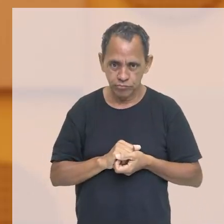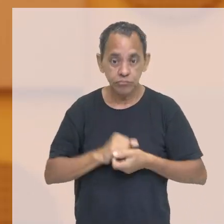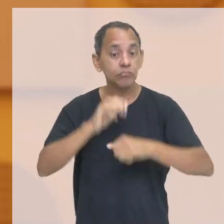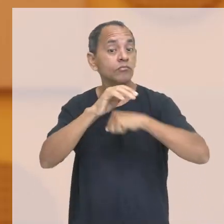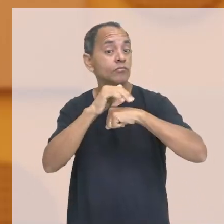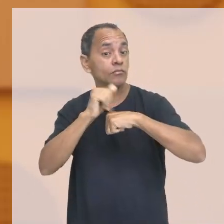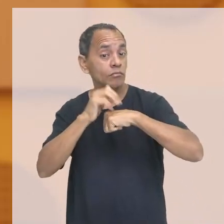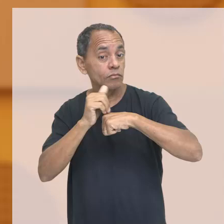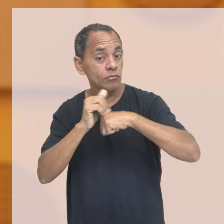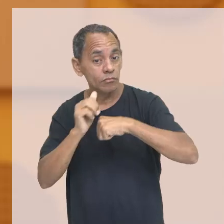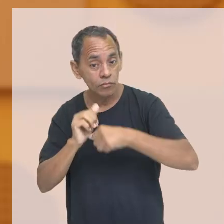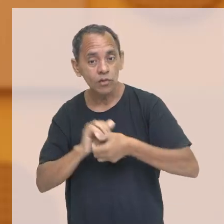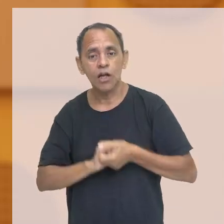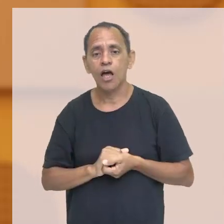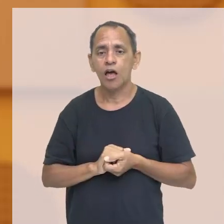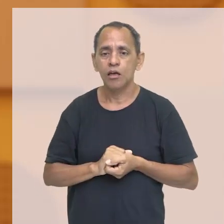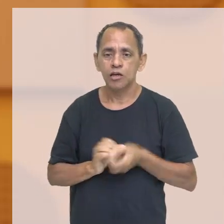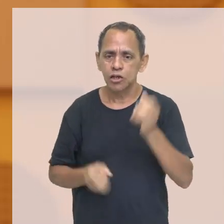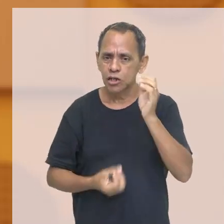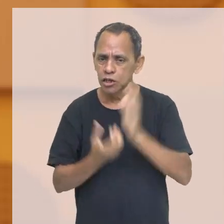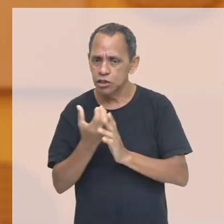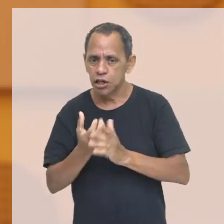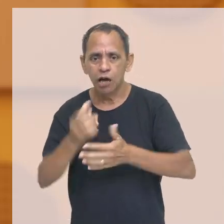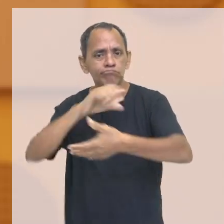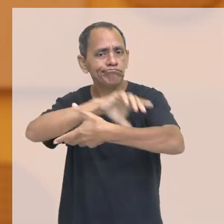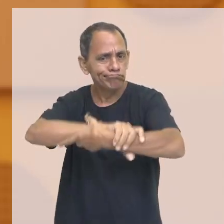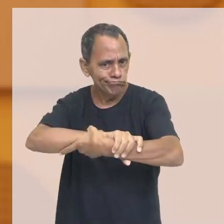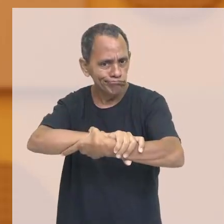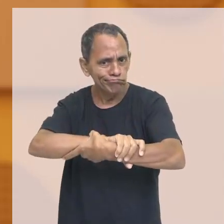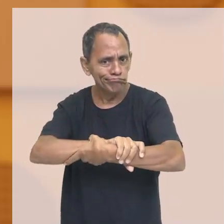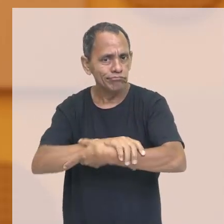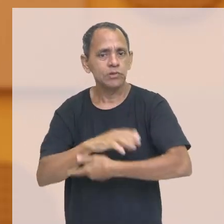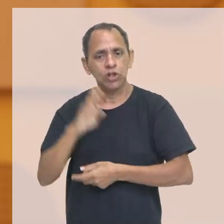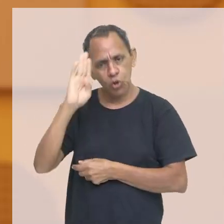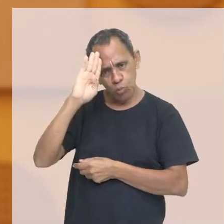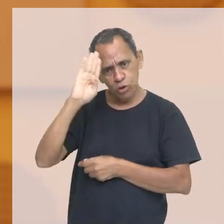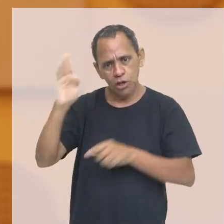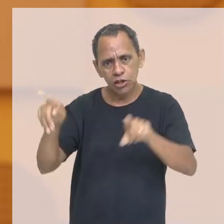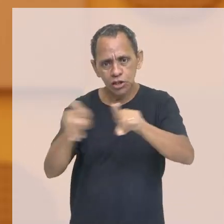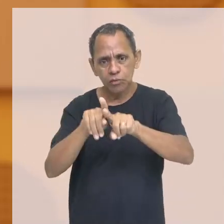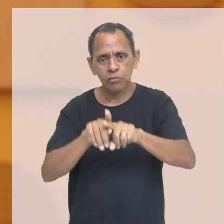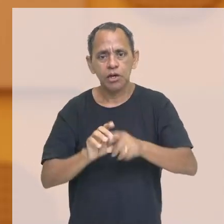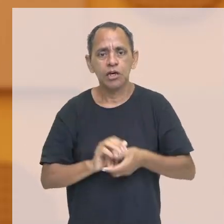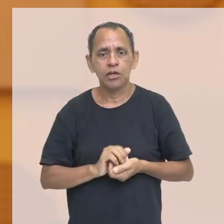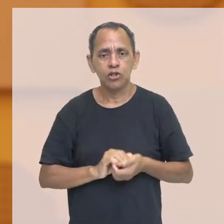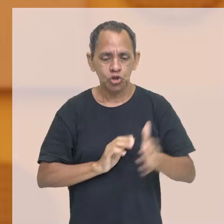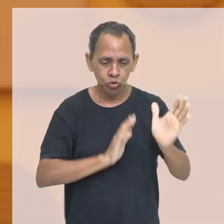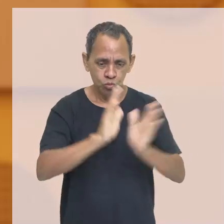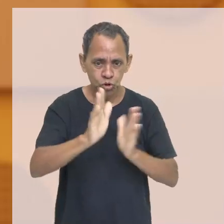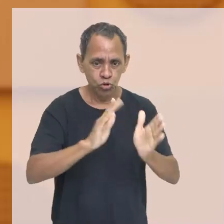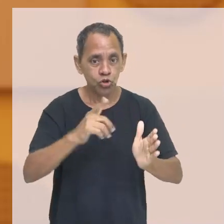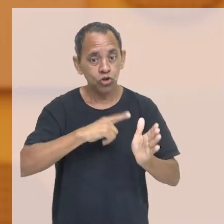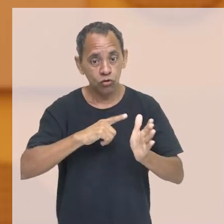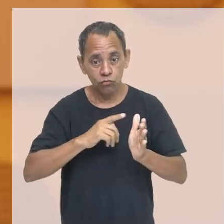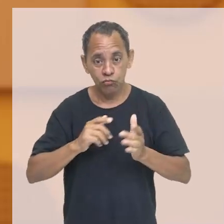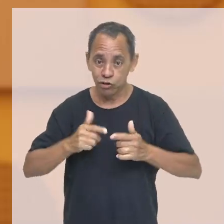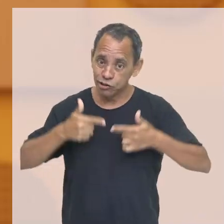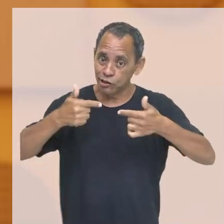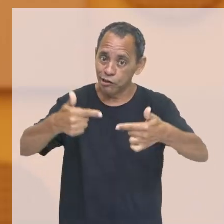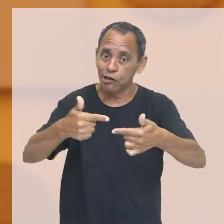alianças militares para que, a hora que a guerra eclodisse, eu ter aliados para me ajudar no